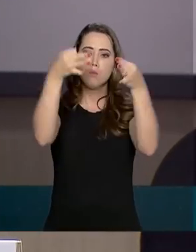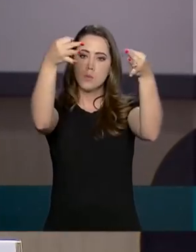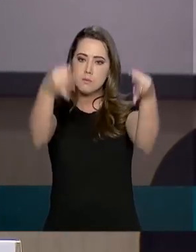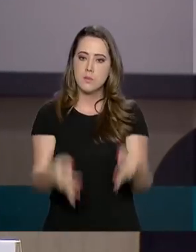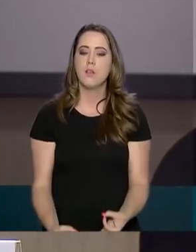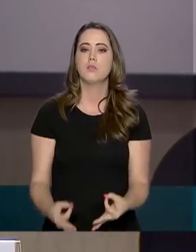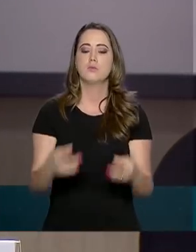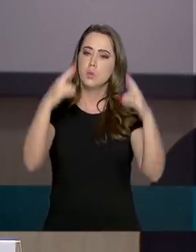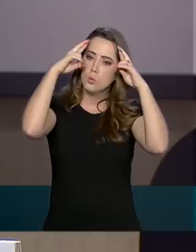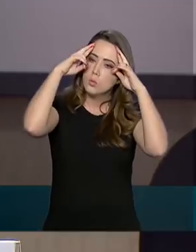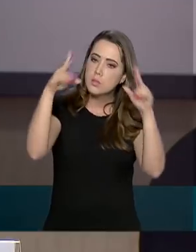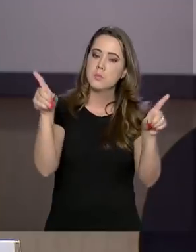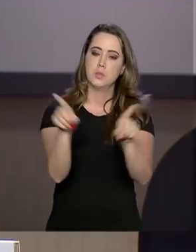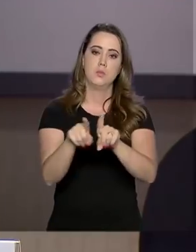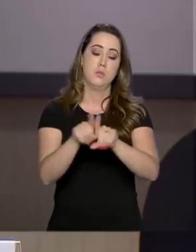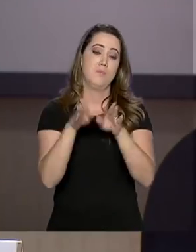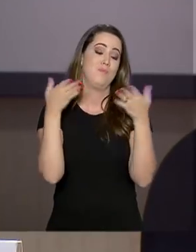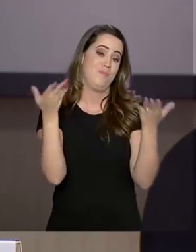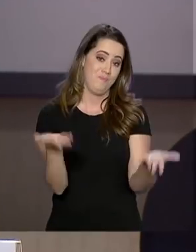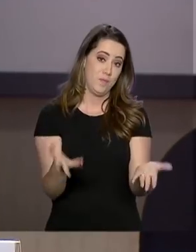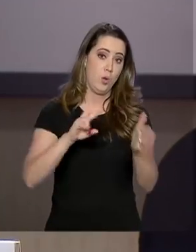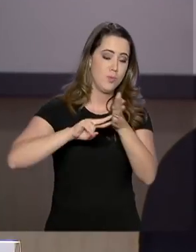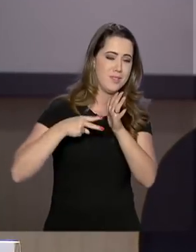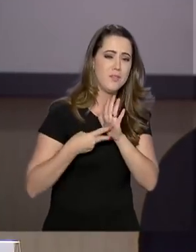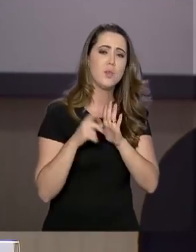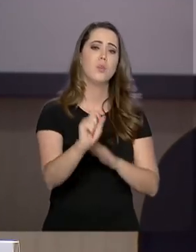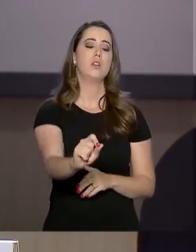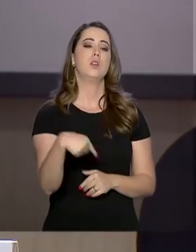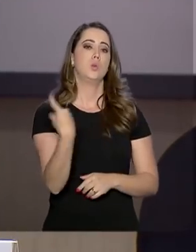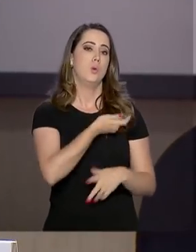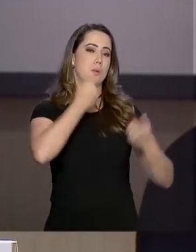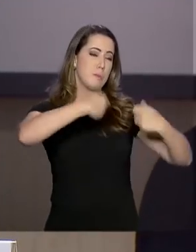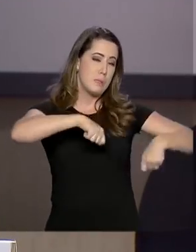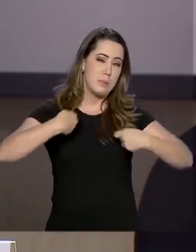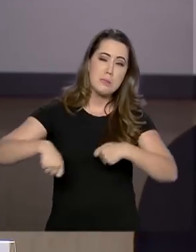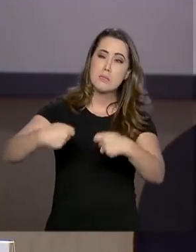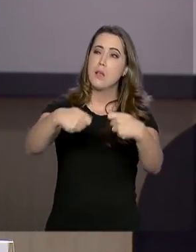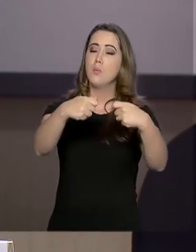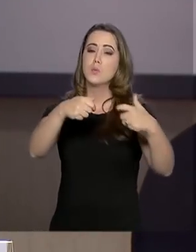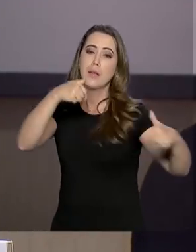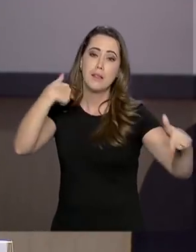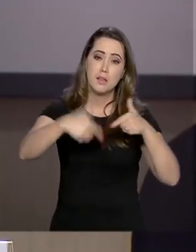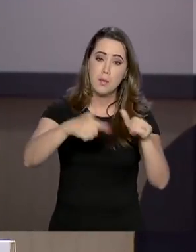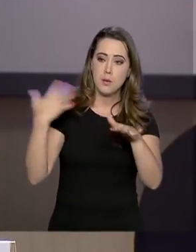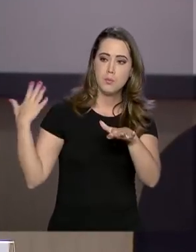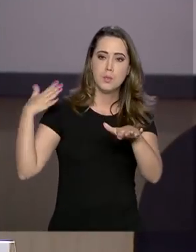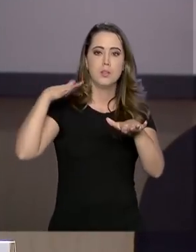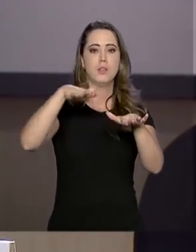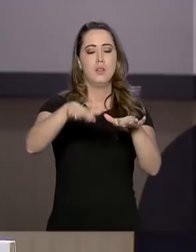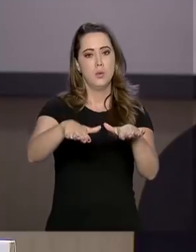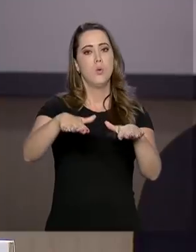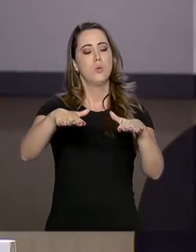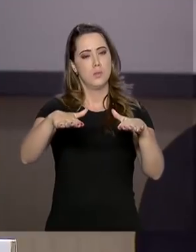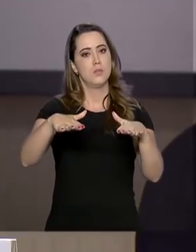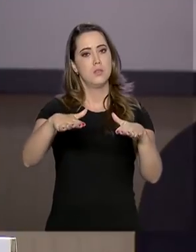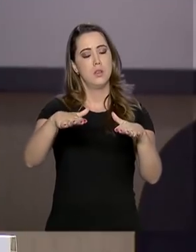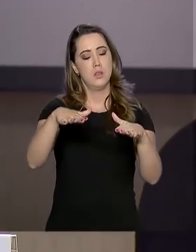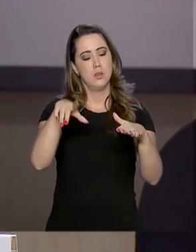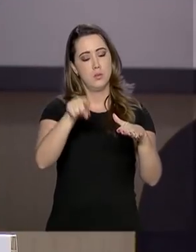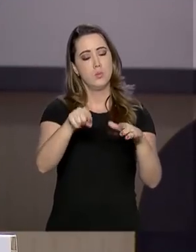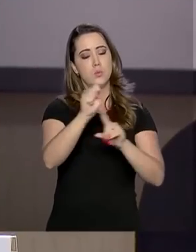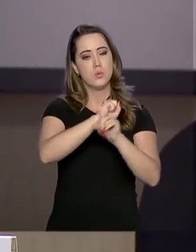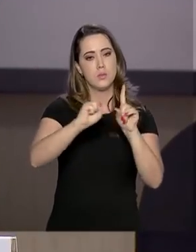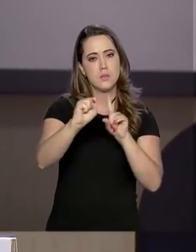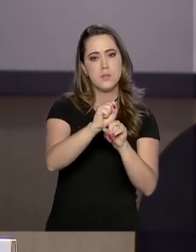respeito. E nesse sentido que precisamos trabalhar, pela inclusão social, pela